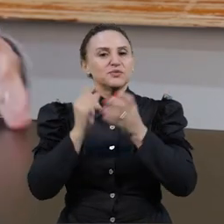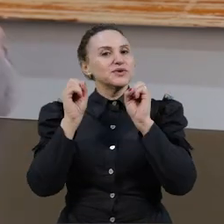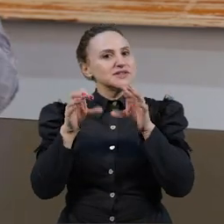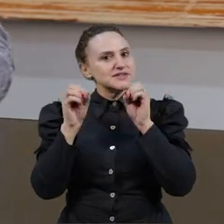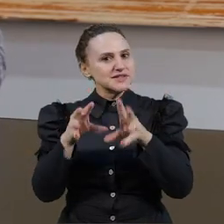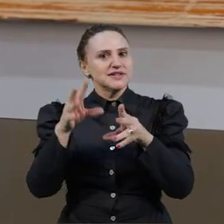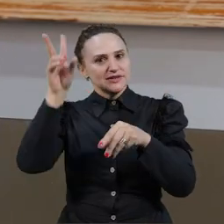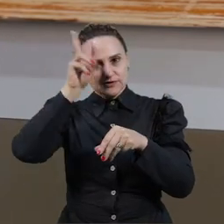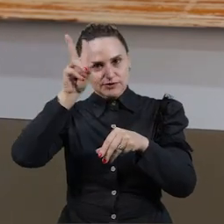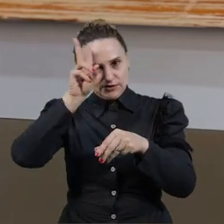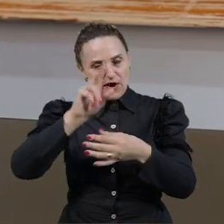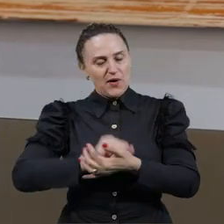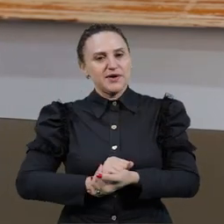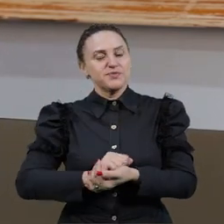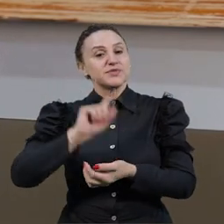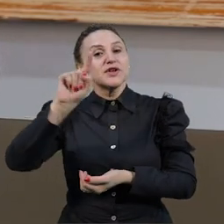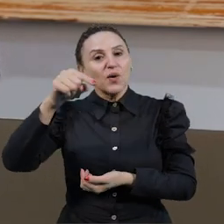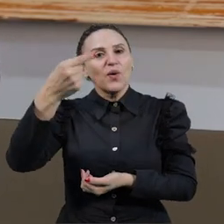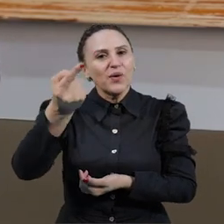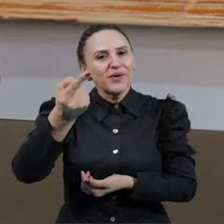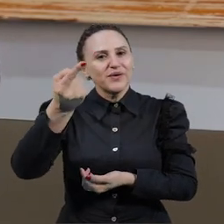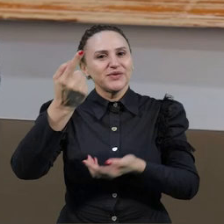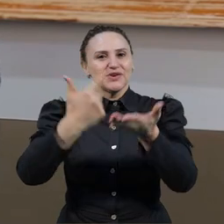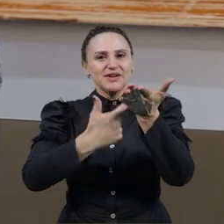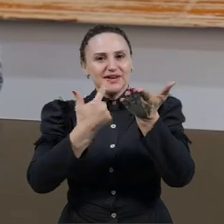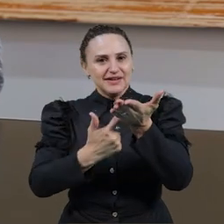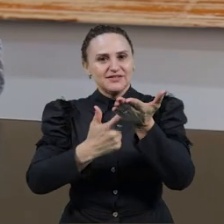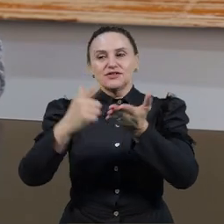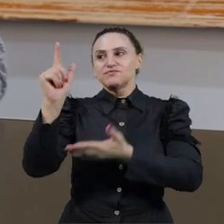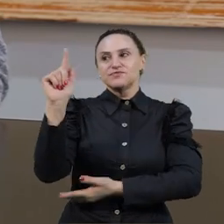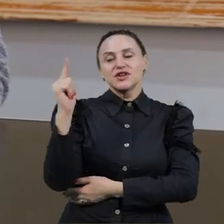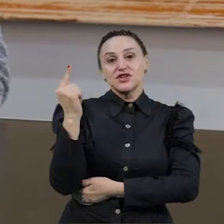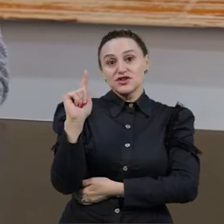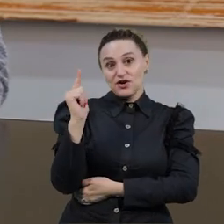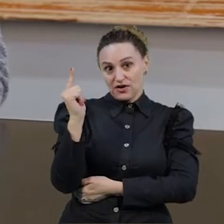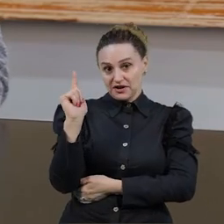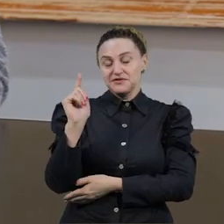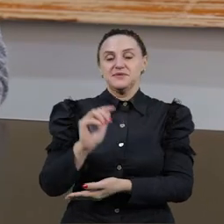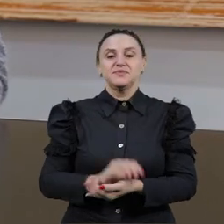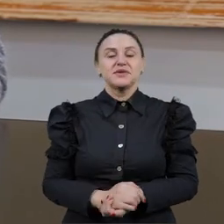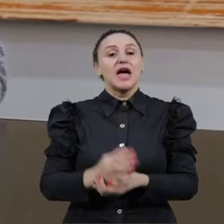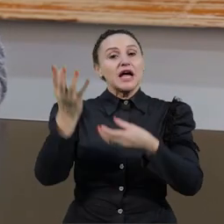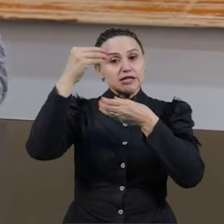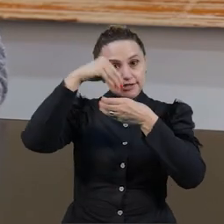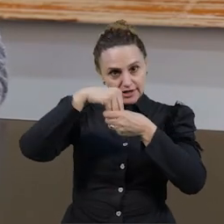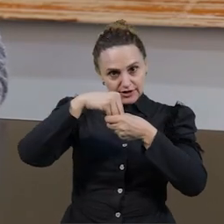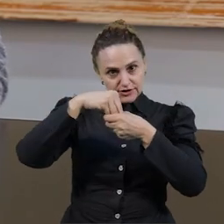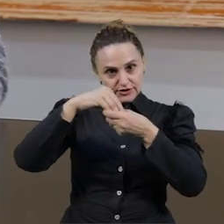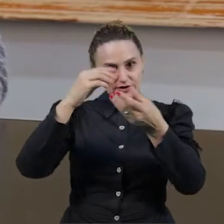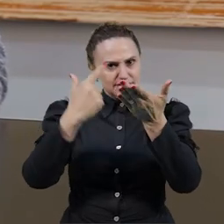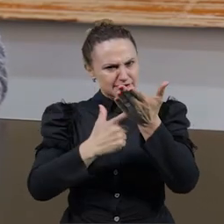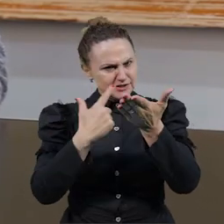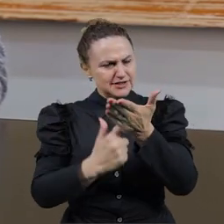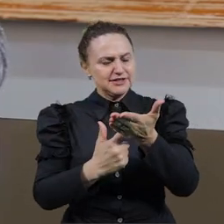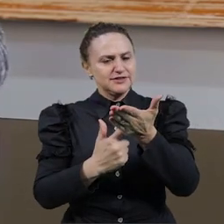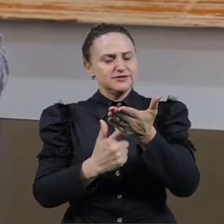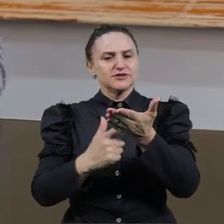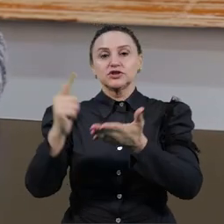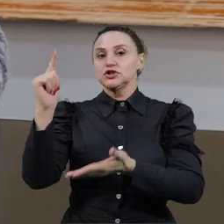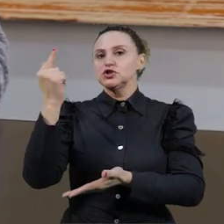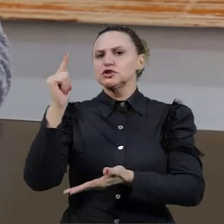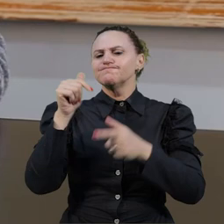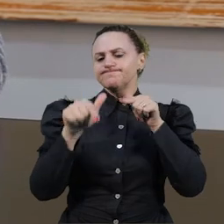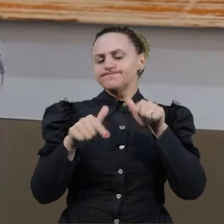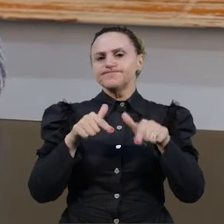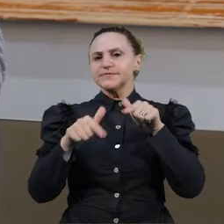ensino de história e o outro livro para o ensino de geografia dentro do livro né do ensino de geografia nós